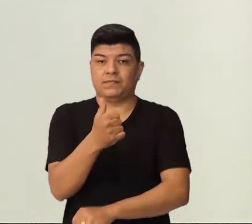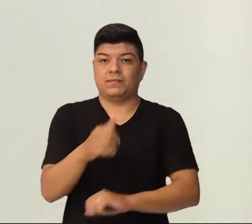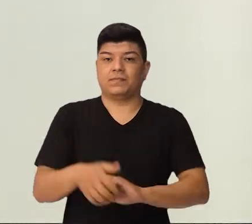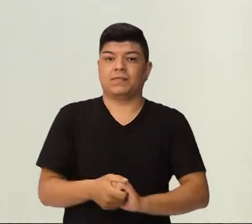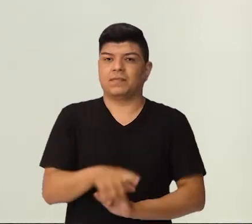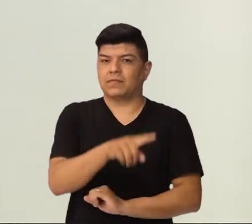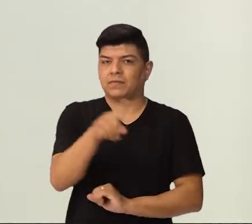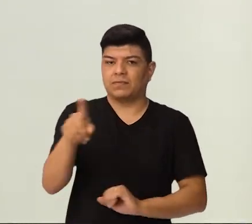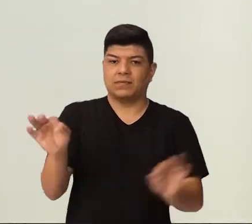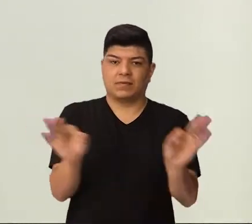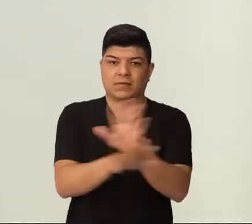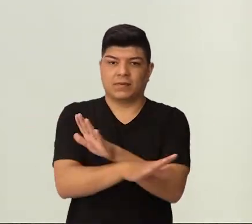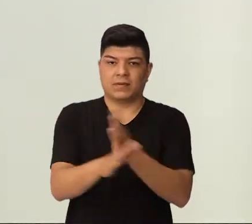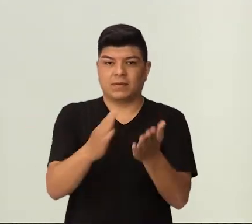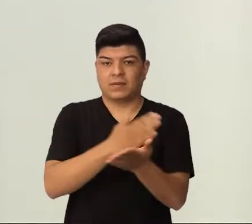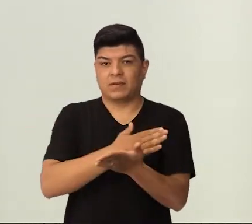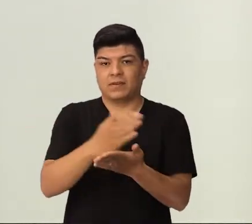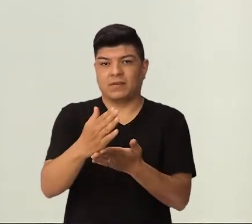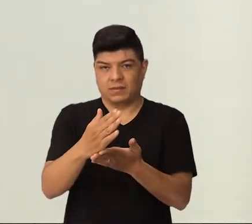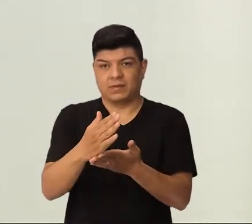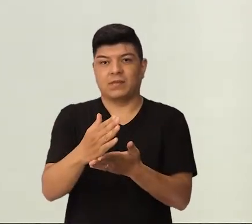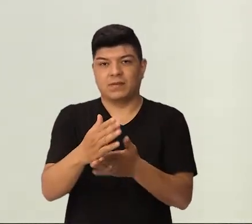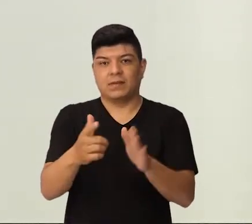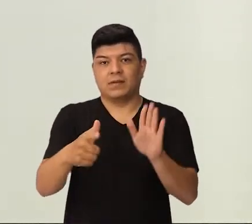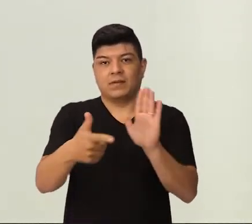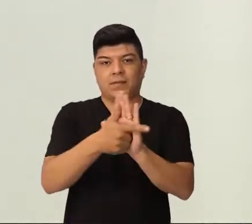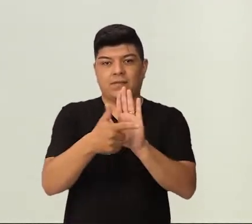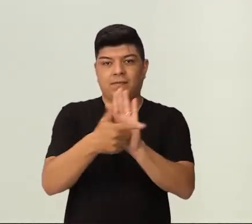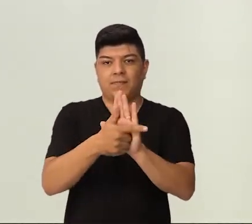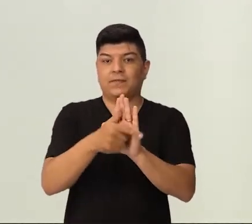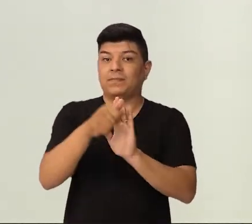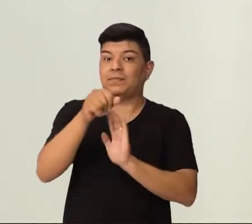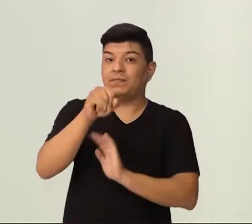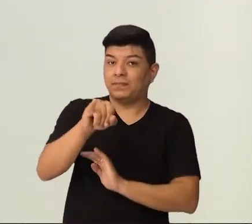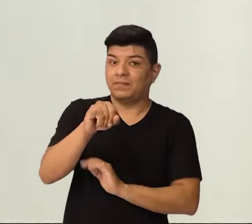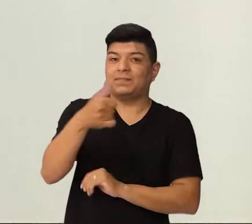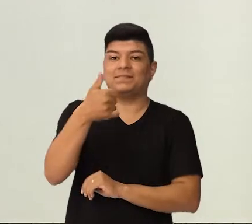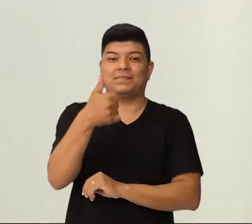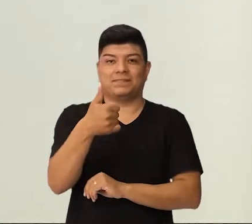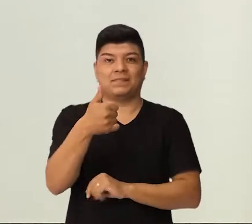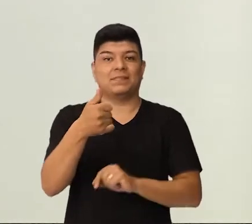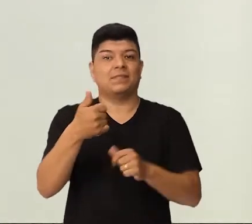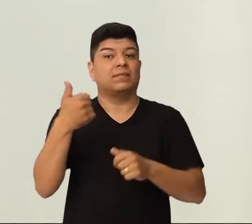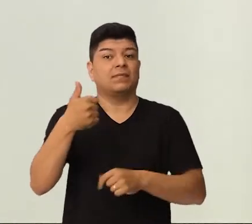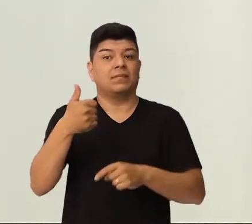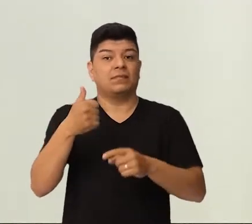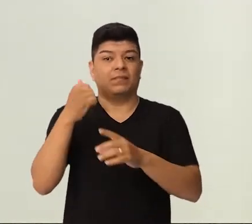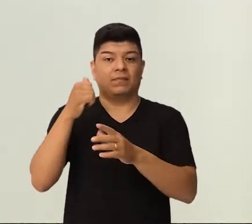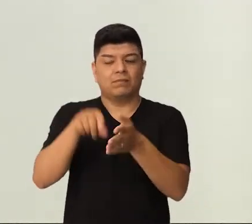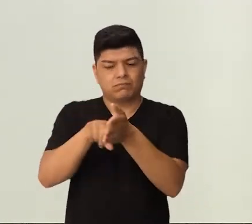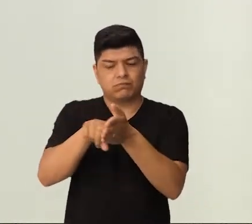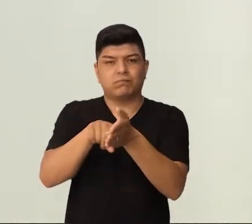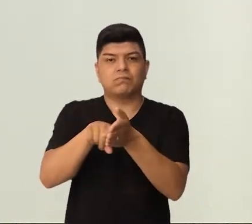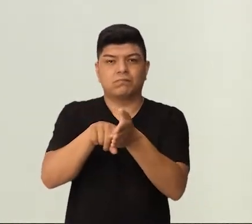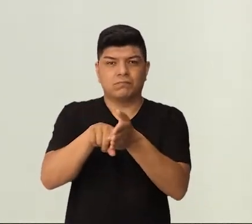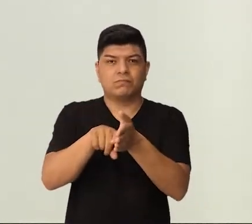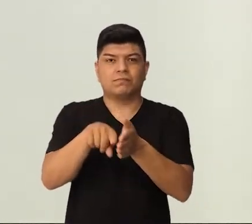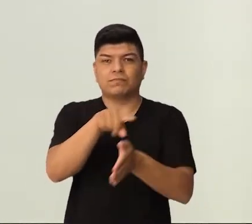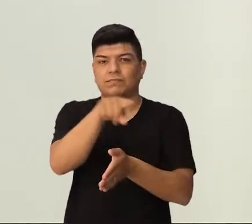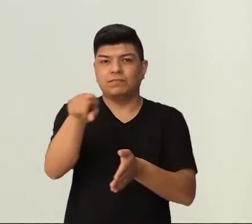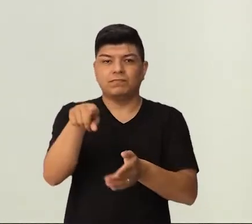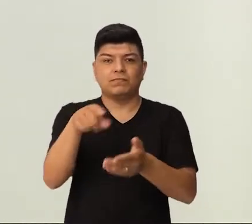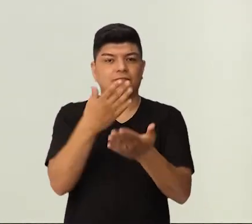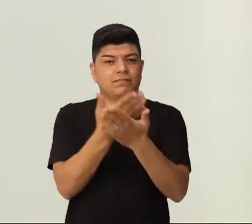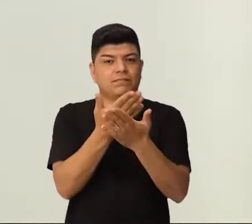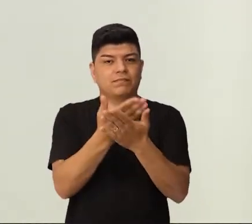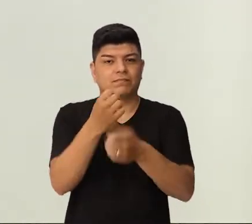já está pronto para o início do 2º bimestre? Se você disse que sim, vamos primeiro fazer uma revisão do que você